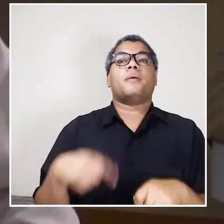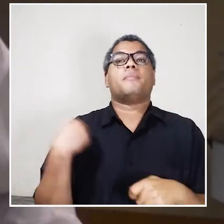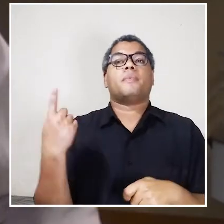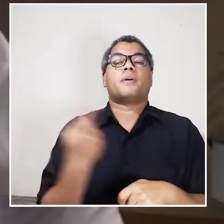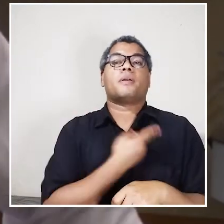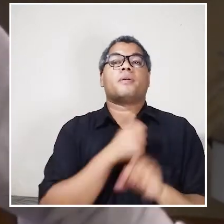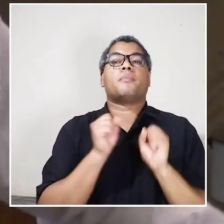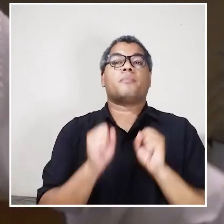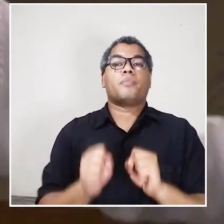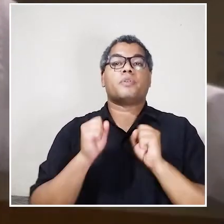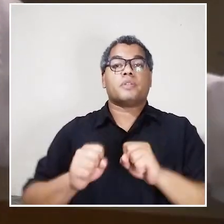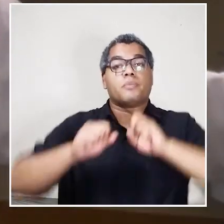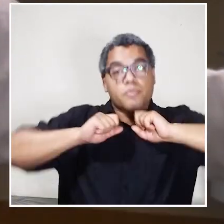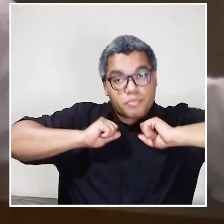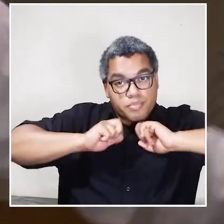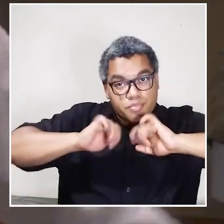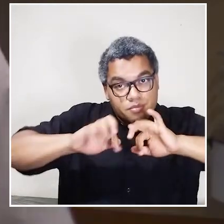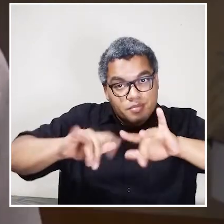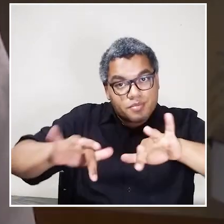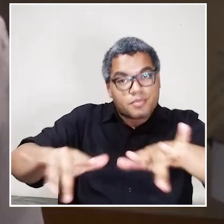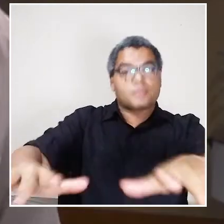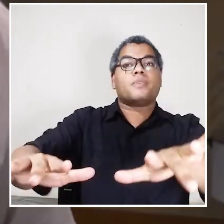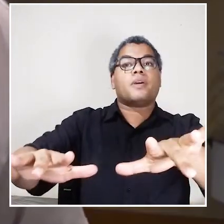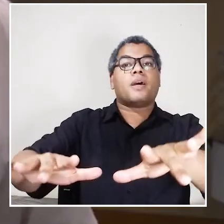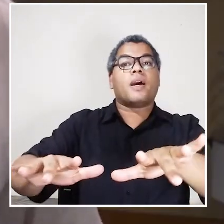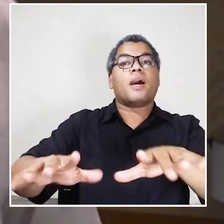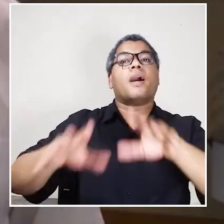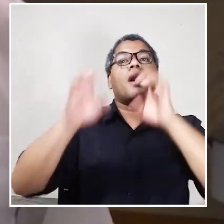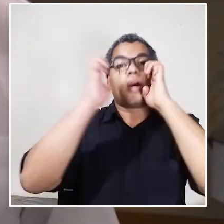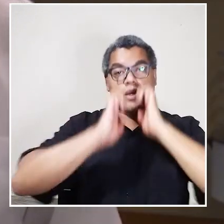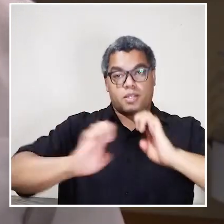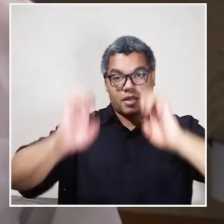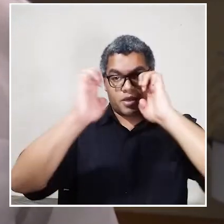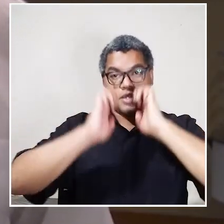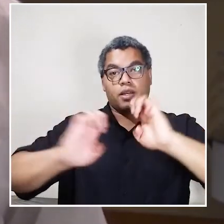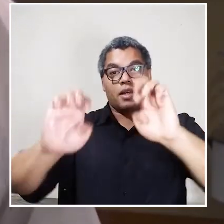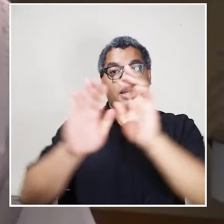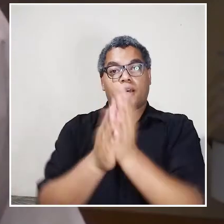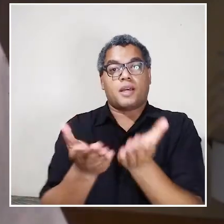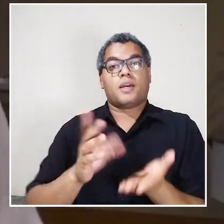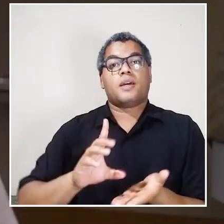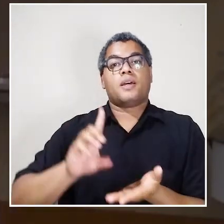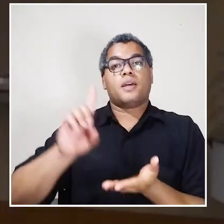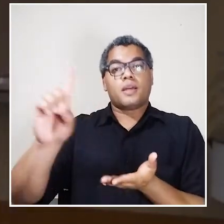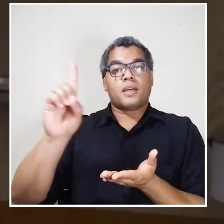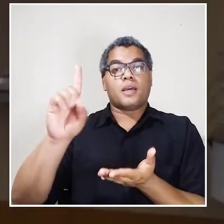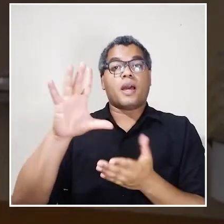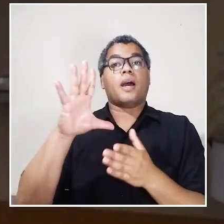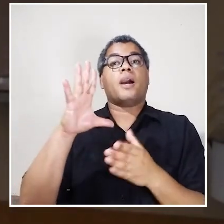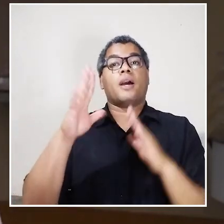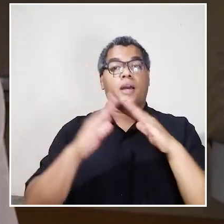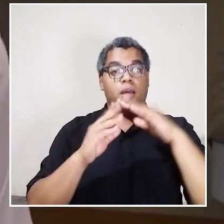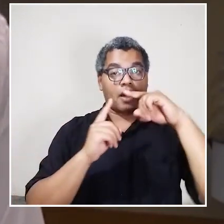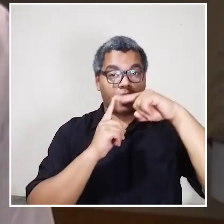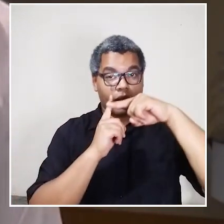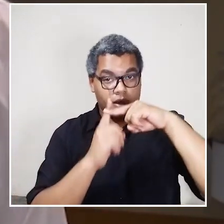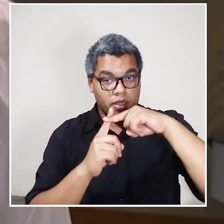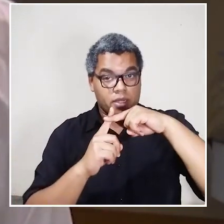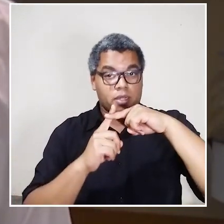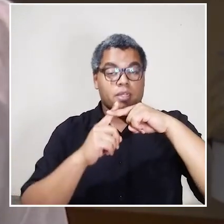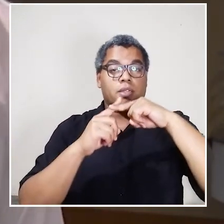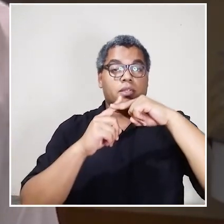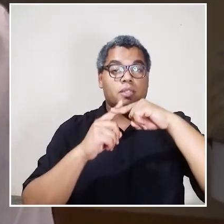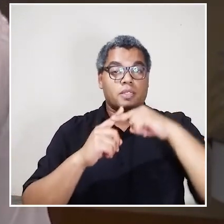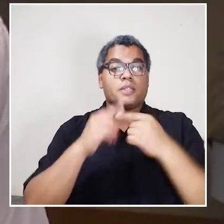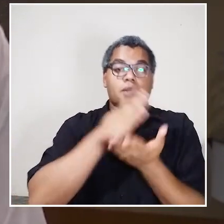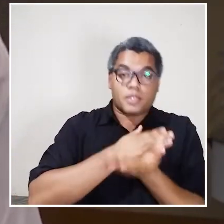possamos disseminar a palavra do Senhor. A igreja nascente recebeu